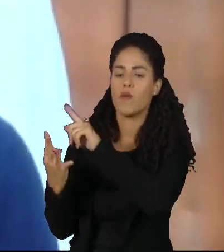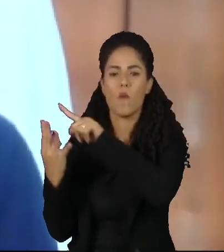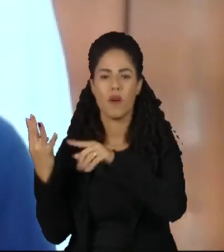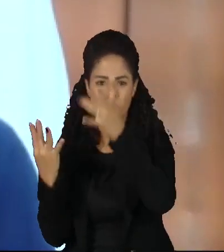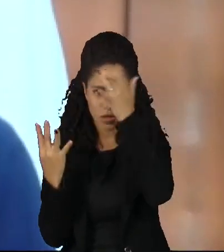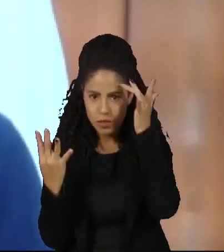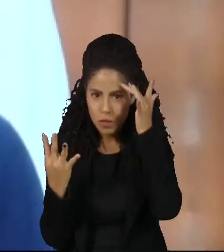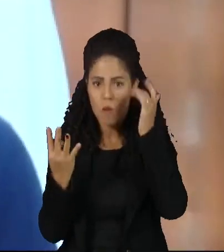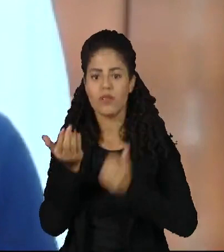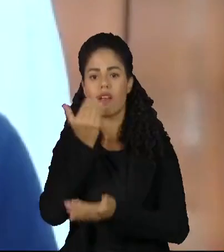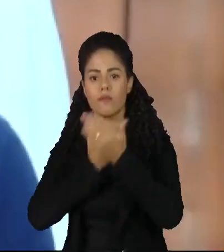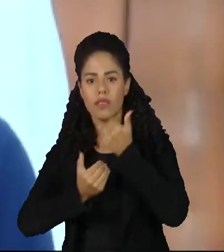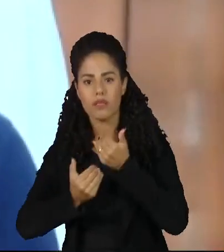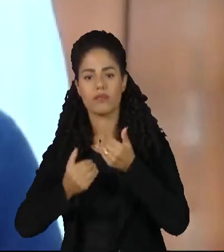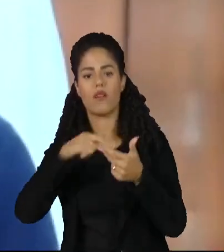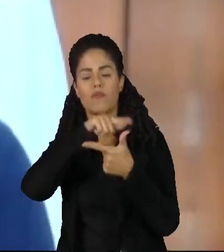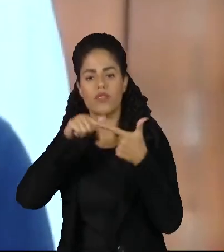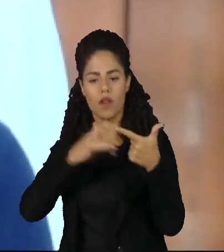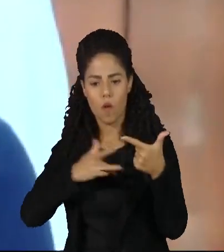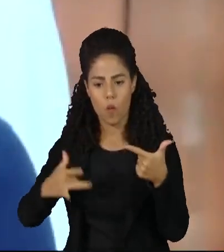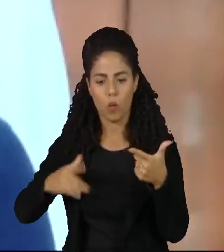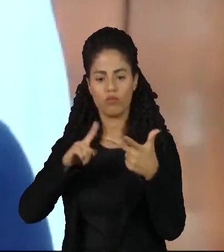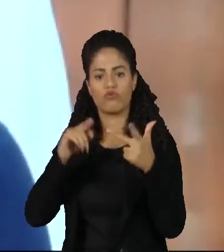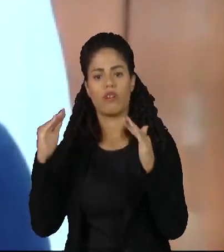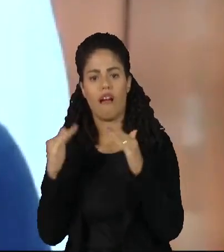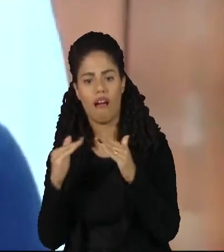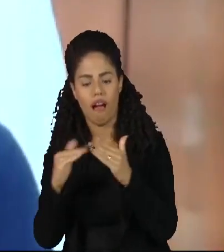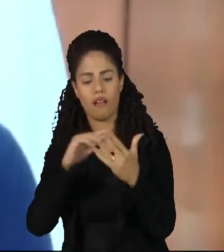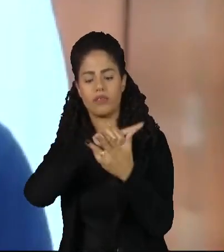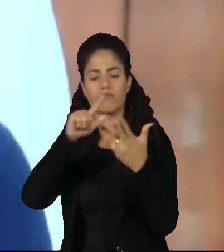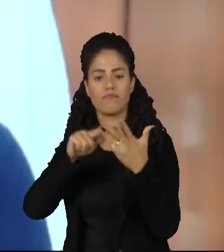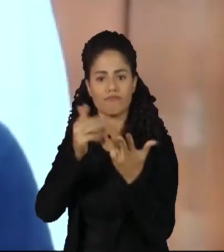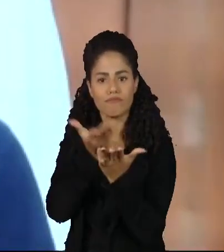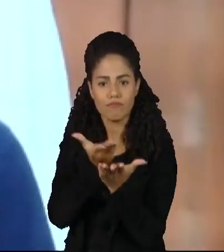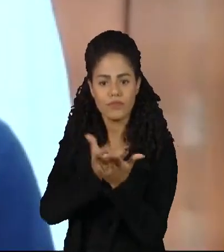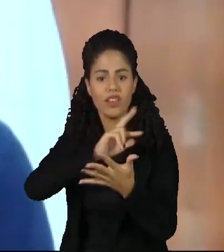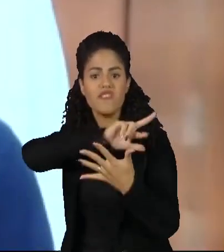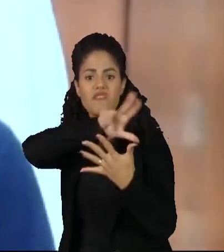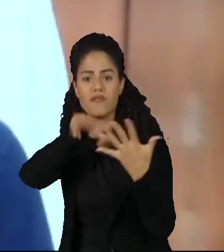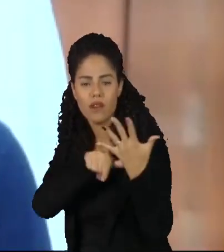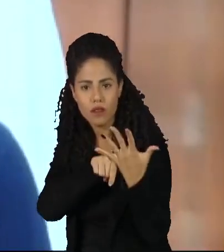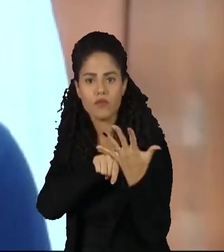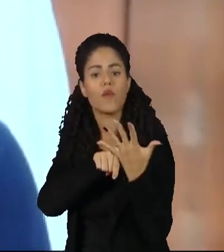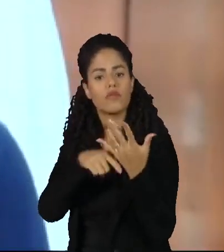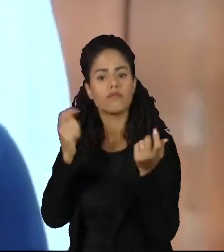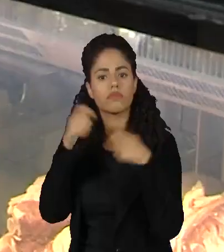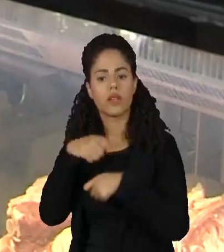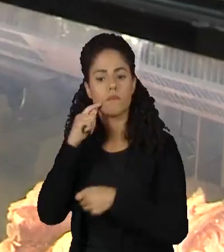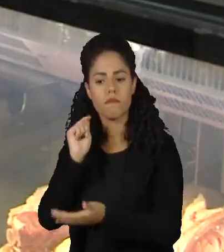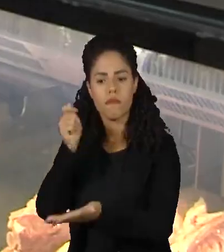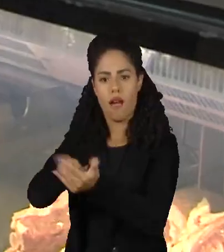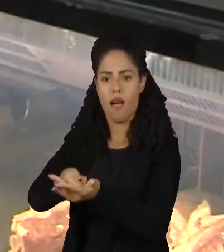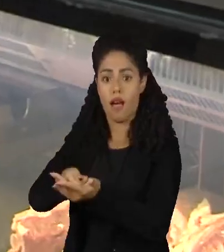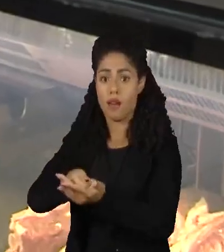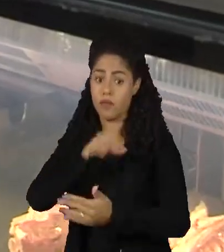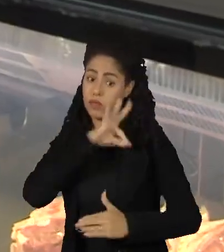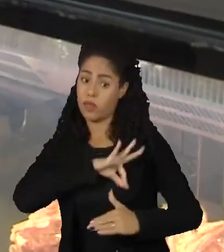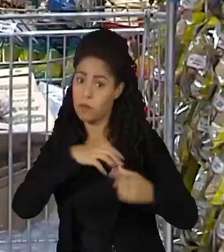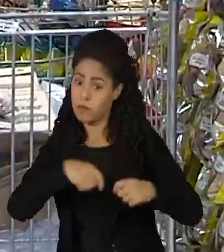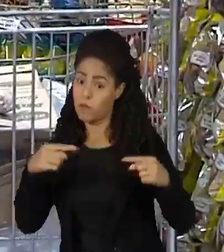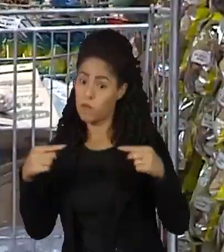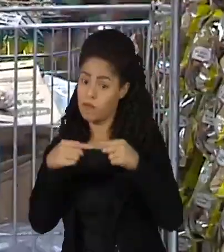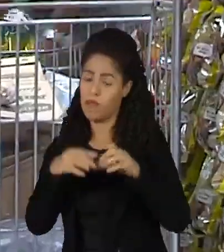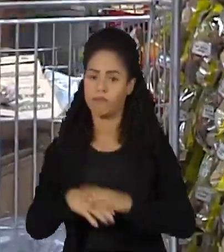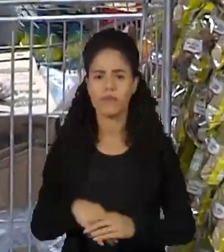com saúde, com moradia, com o conjunto das necessidades de sobrevivência e reprodução dessa própria família. E quem vai às